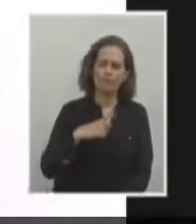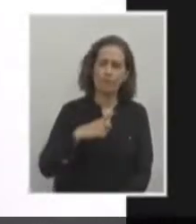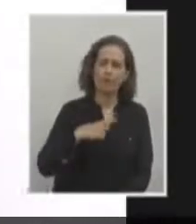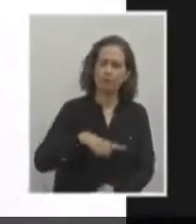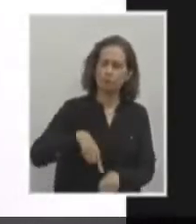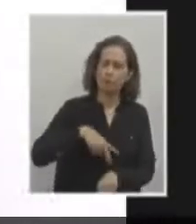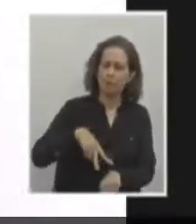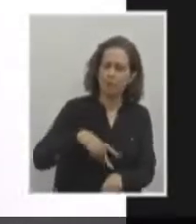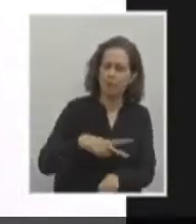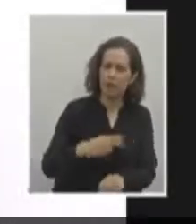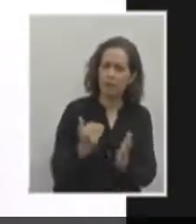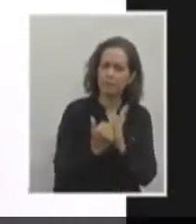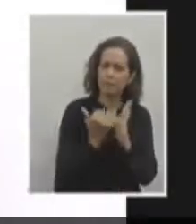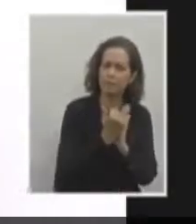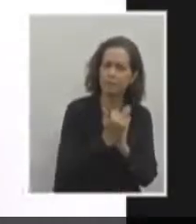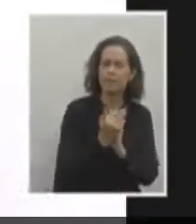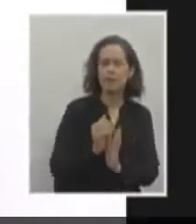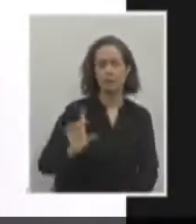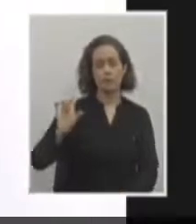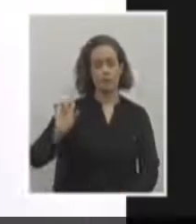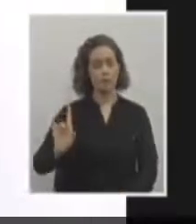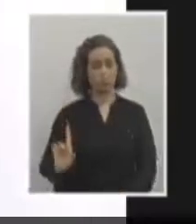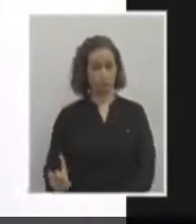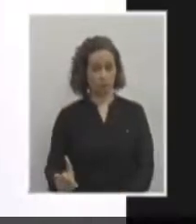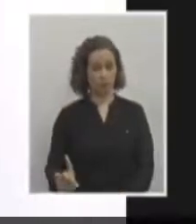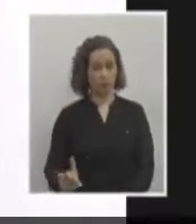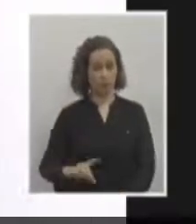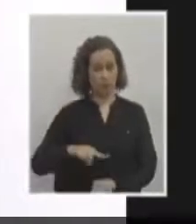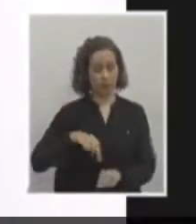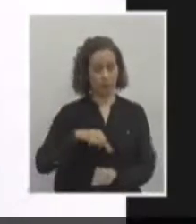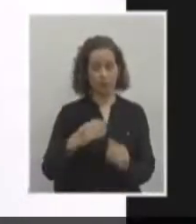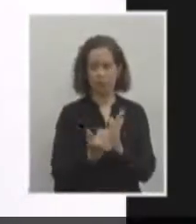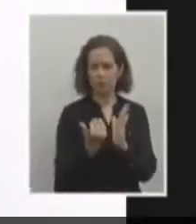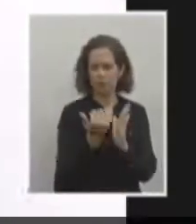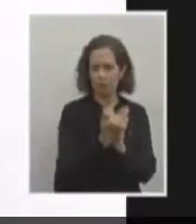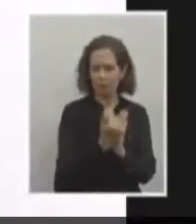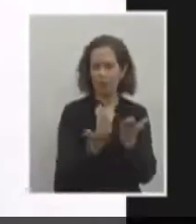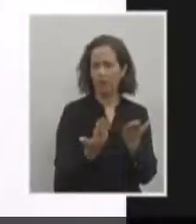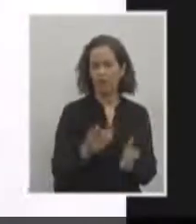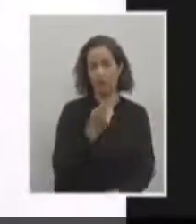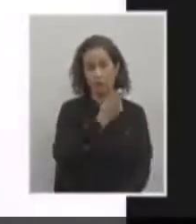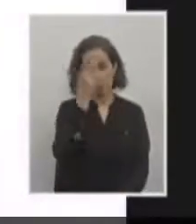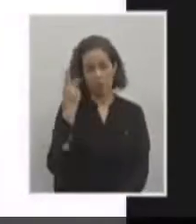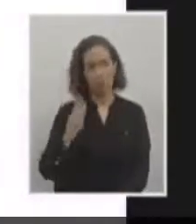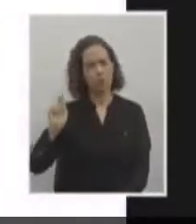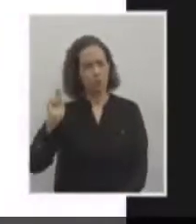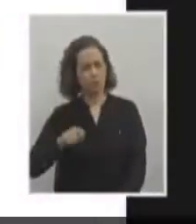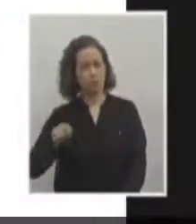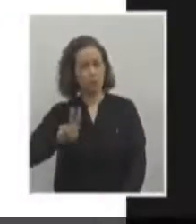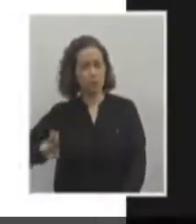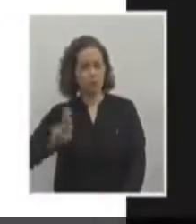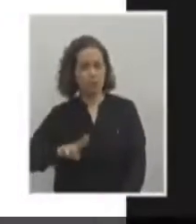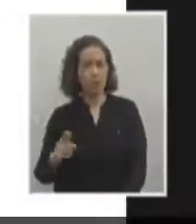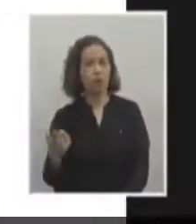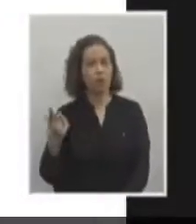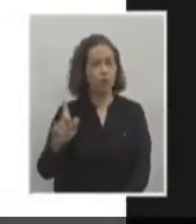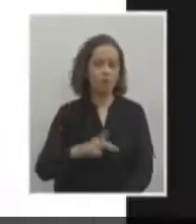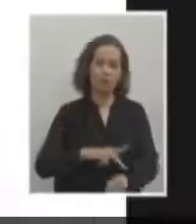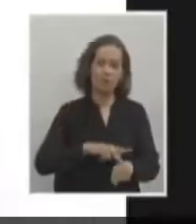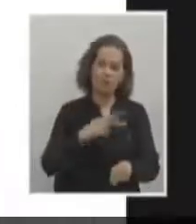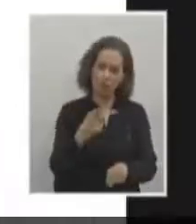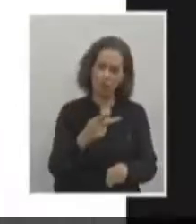ano que a gente deu o direito da extensão, como elas mesmas já colocaram, a pessoa pode usar outra especialização que ela tem para